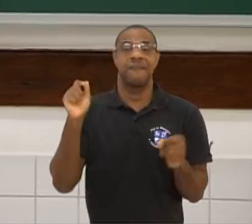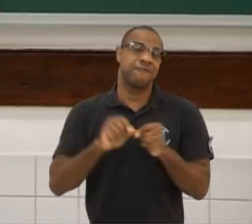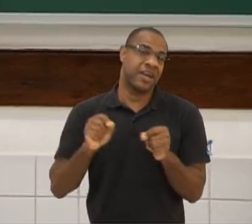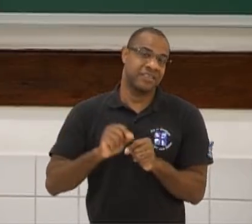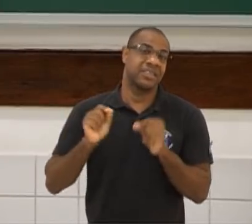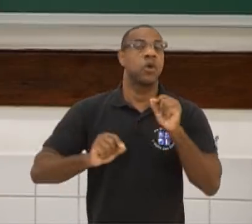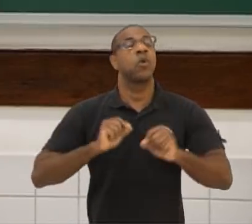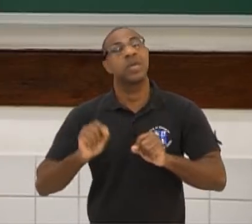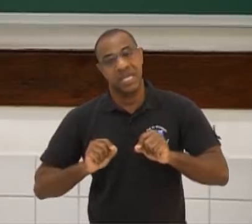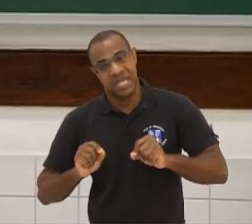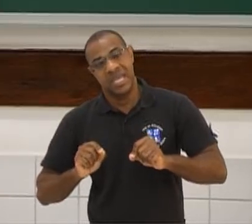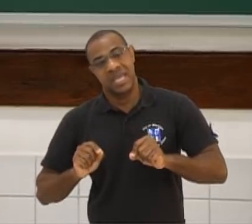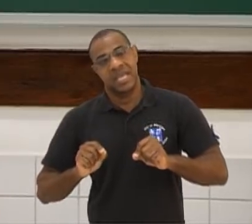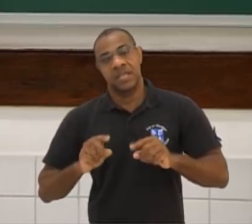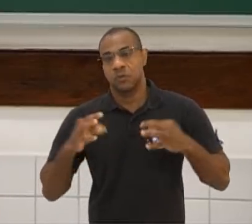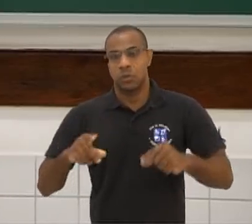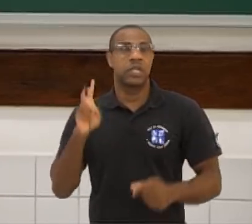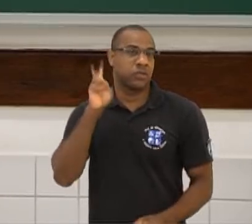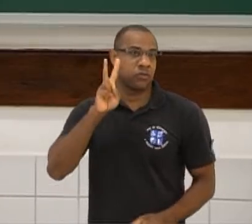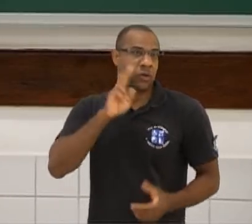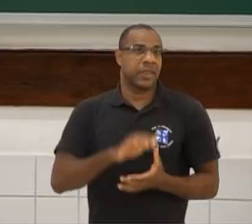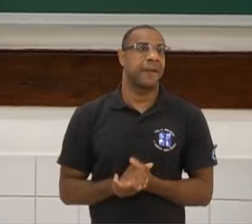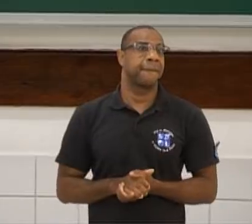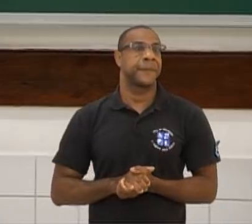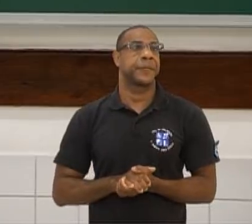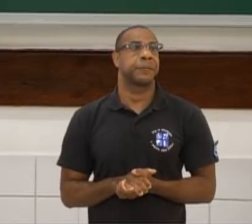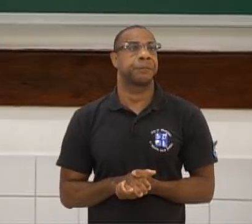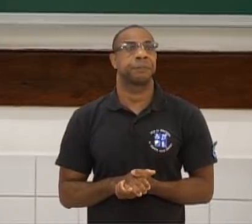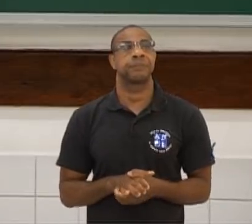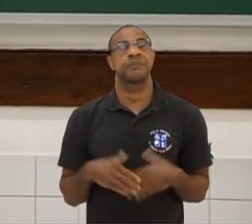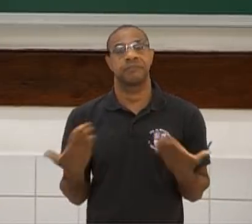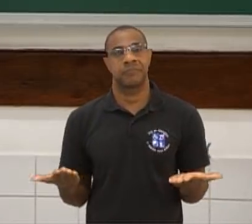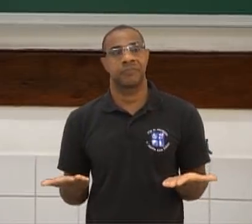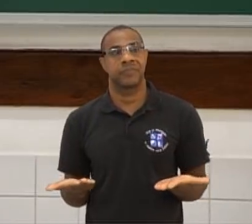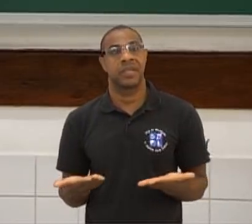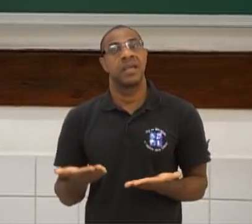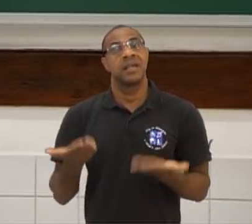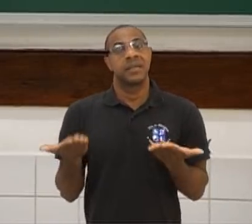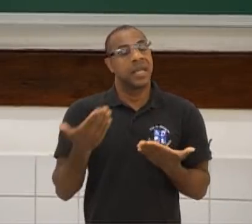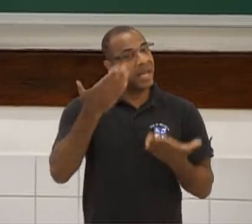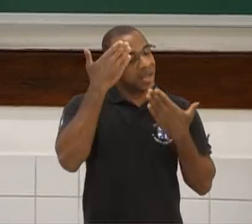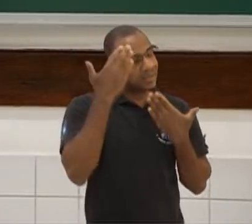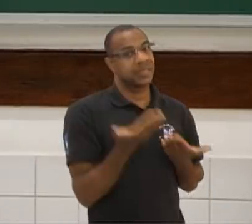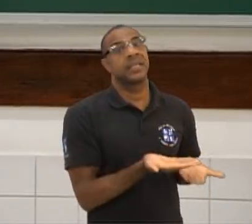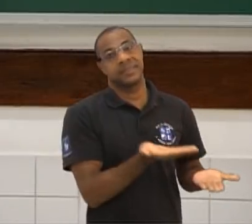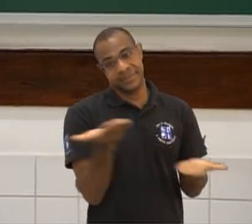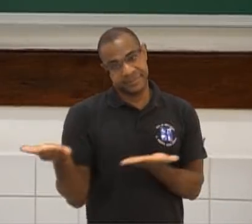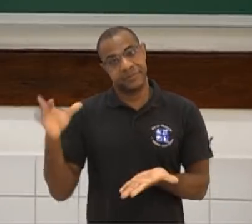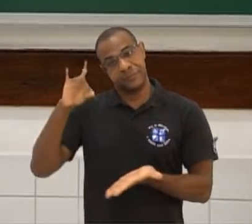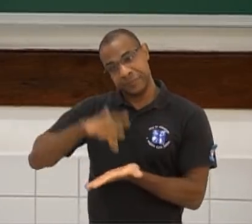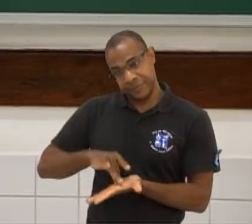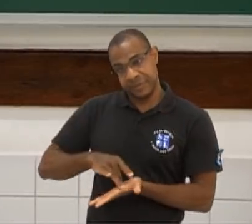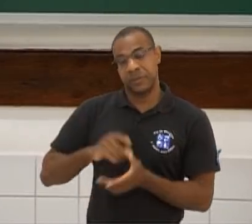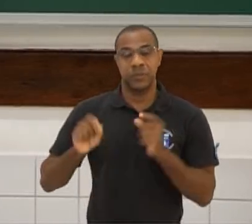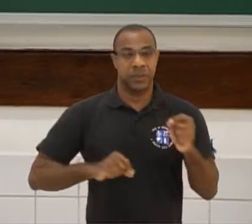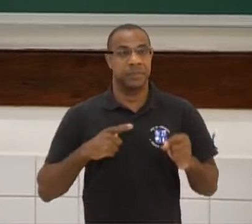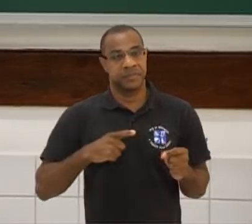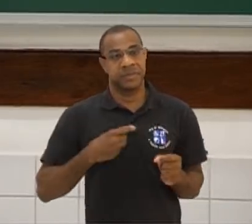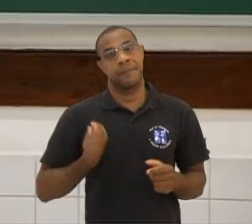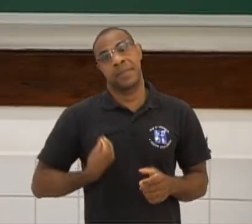refazer toda esta história, né? Então, eu queria agradecer a vocês, de fato, né, por